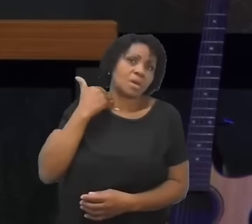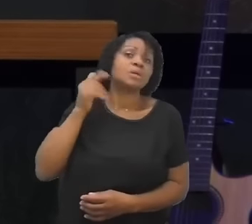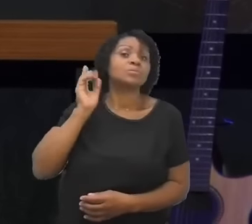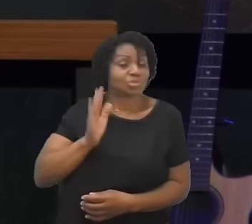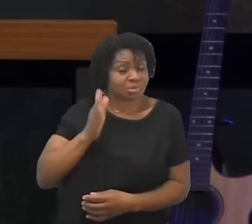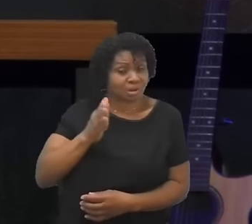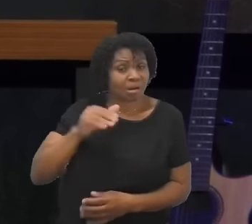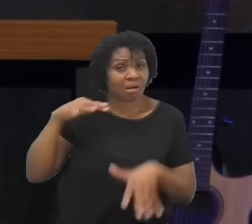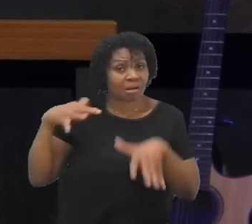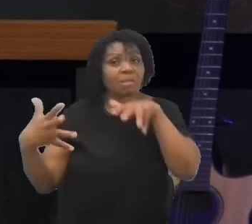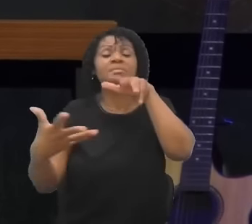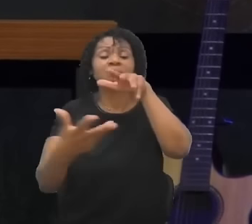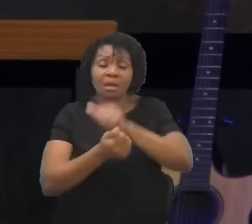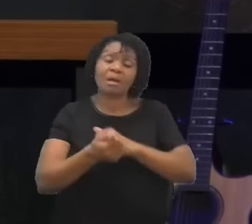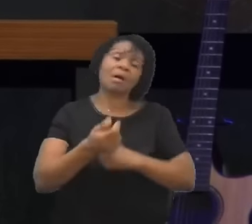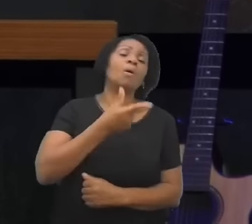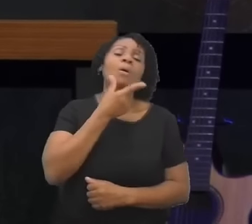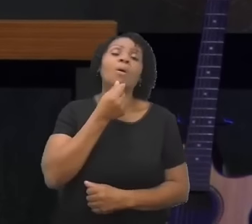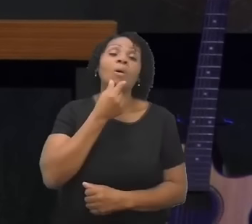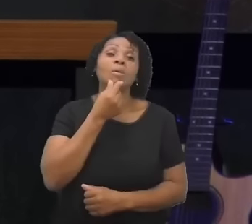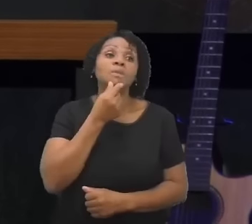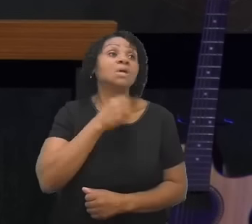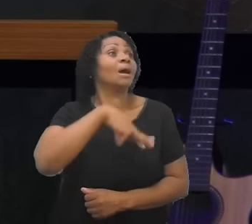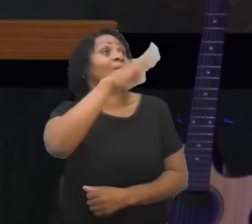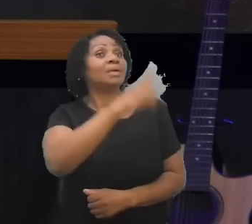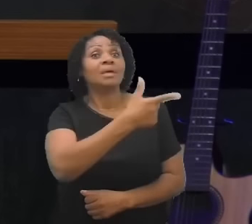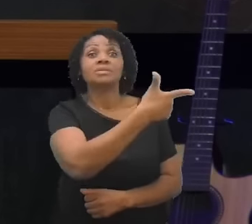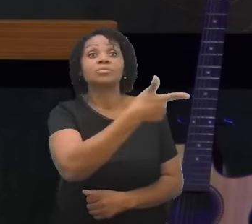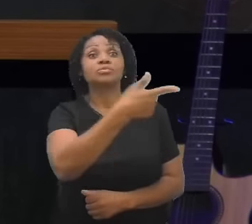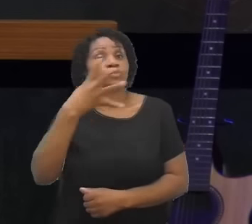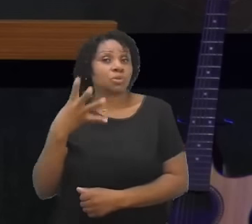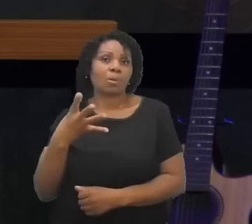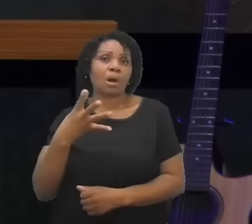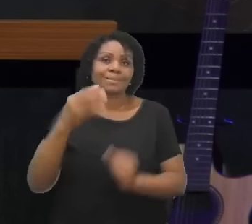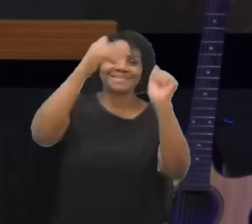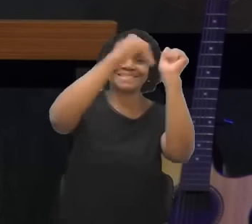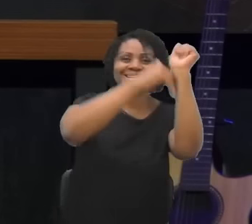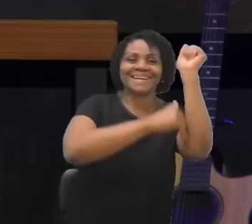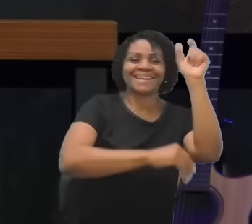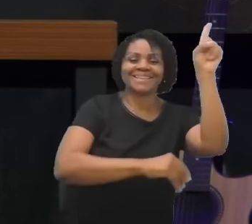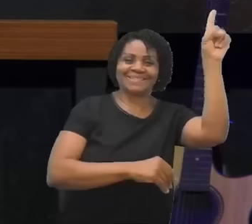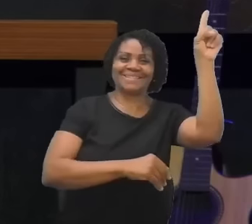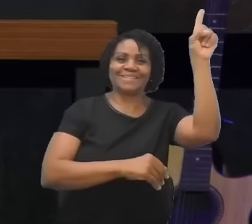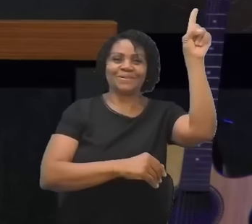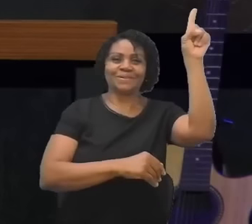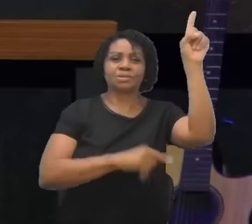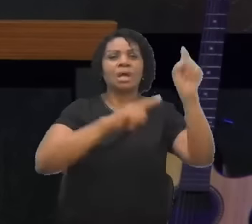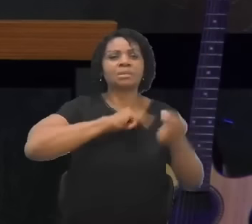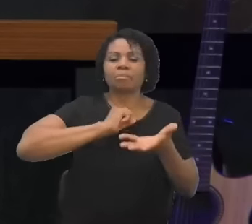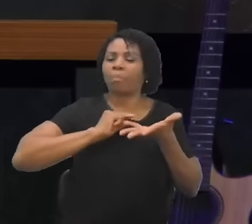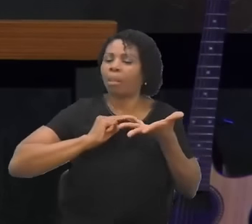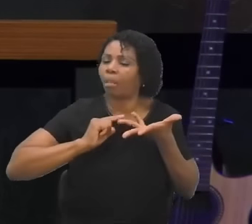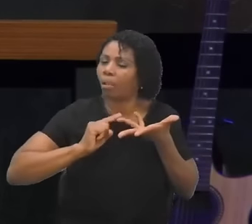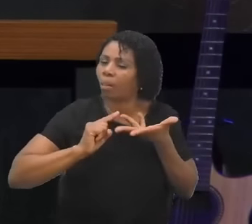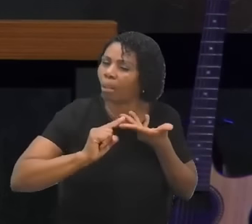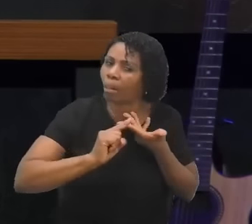na terra, homens, aí você pergunta: quem são os 24? Isso é mistério de Deus, não é? Tem